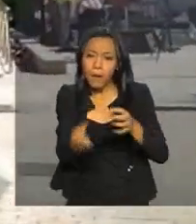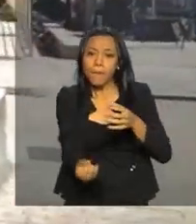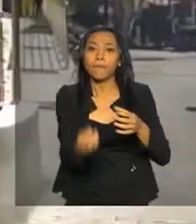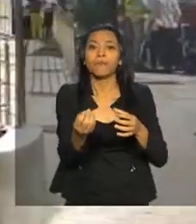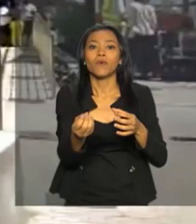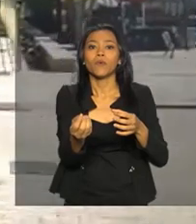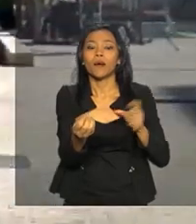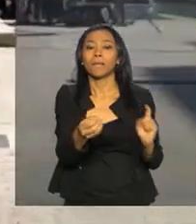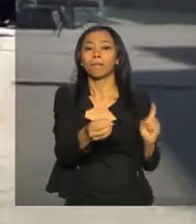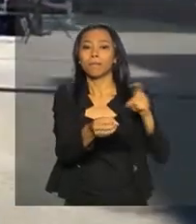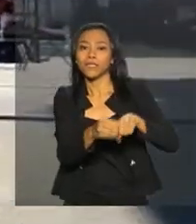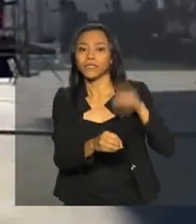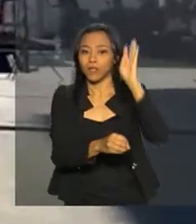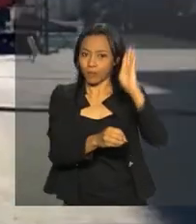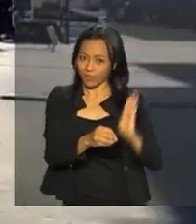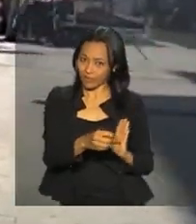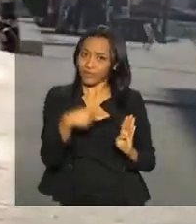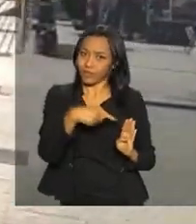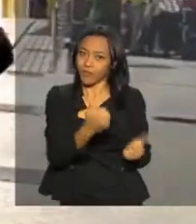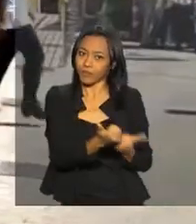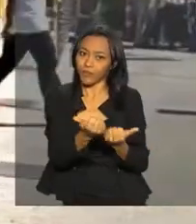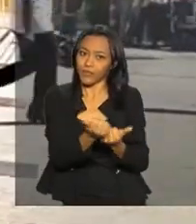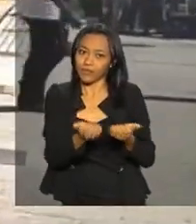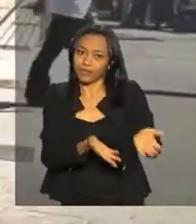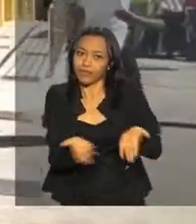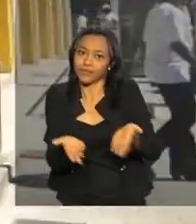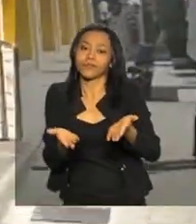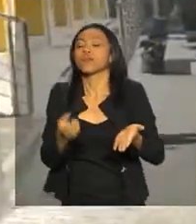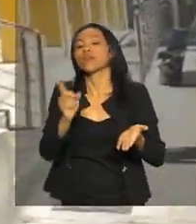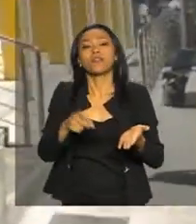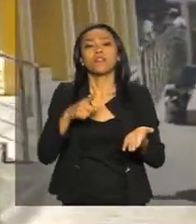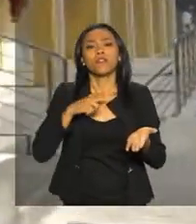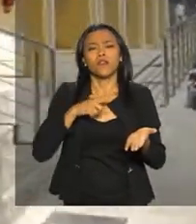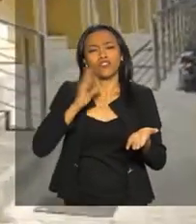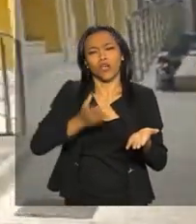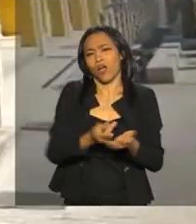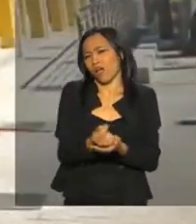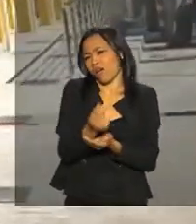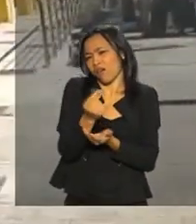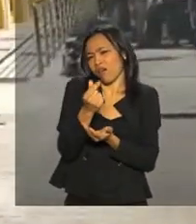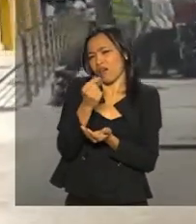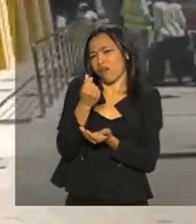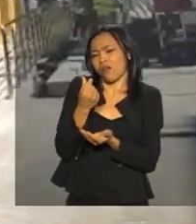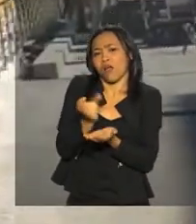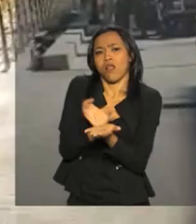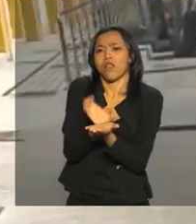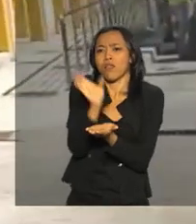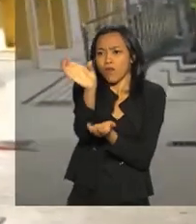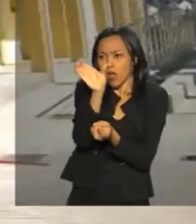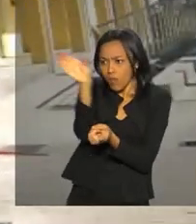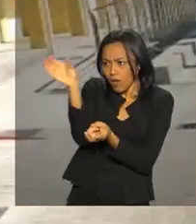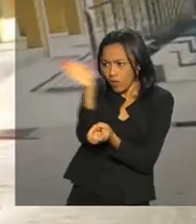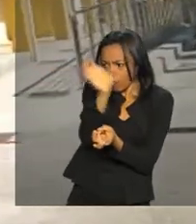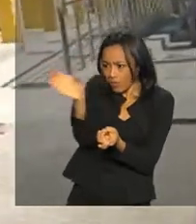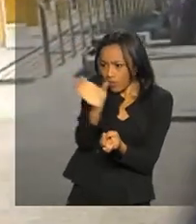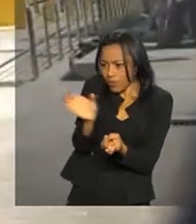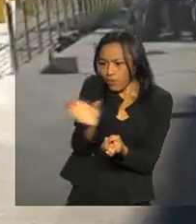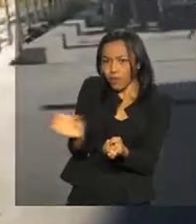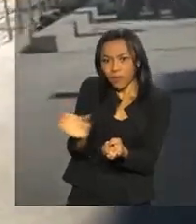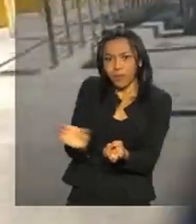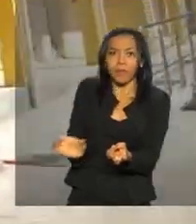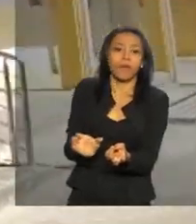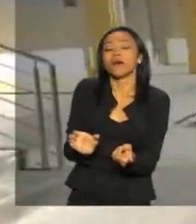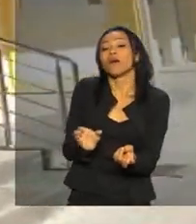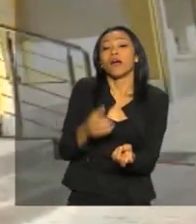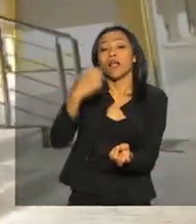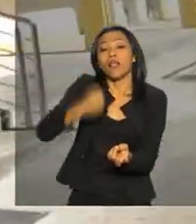técnica com o Brasil, que tem uma rede de bancos de leite já bastante estruturada, bastante vasta. São mais de 200 bancos de